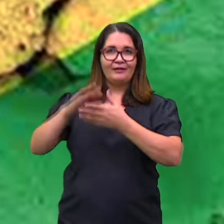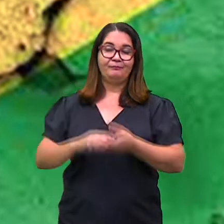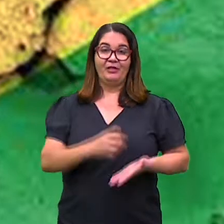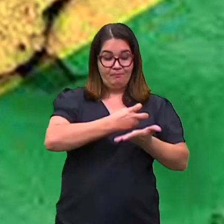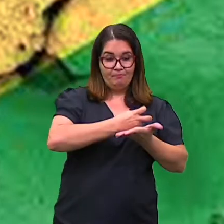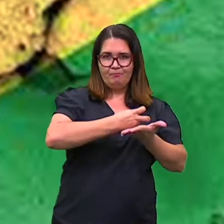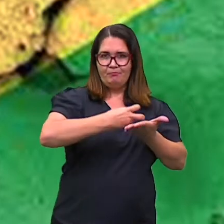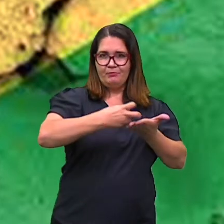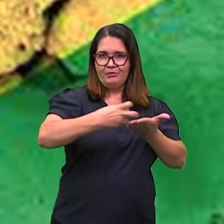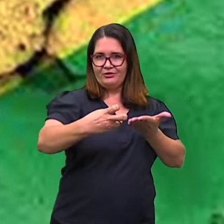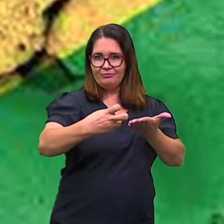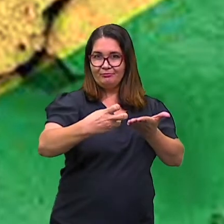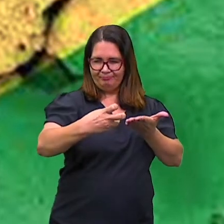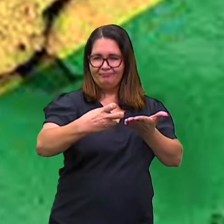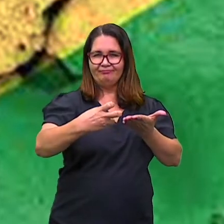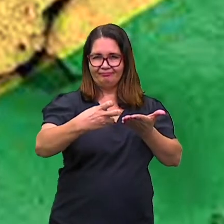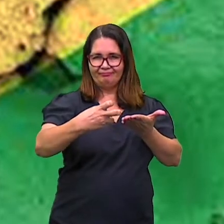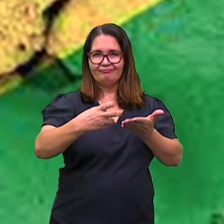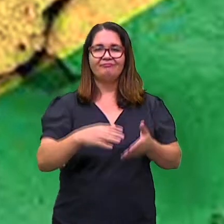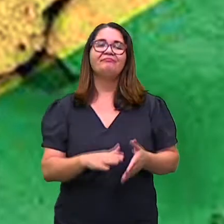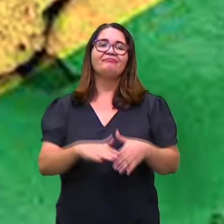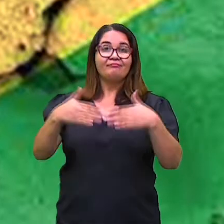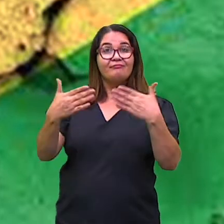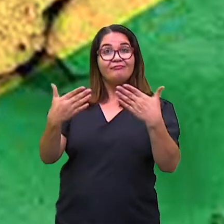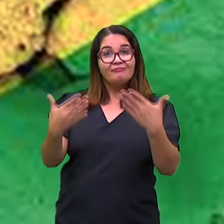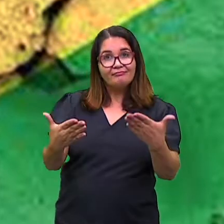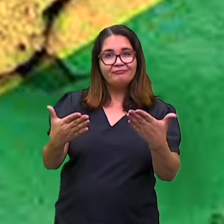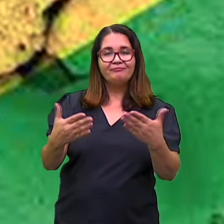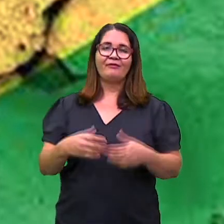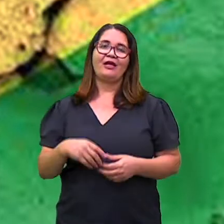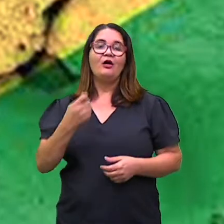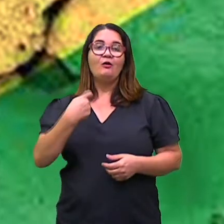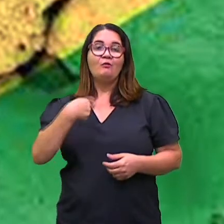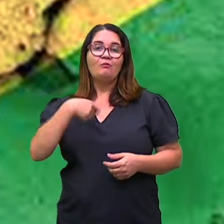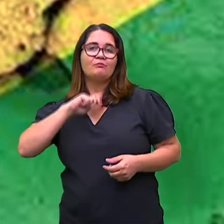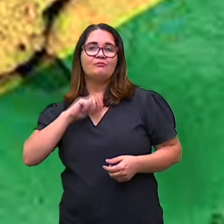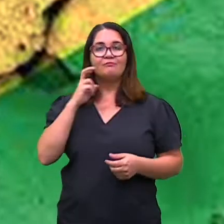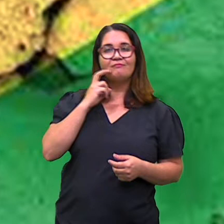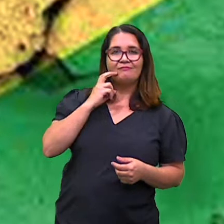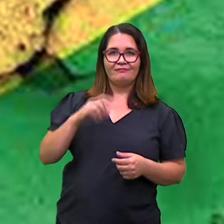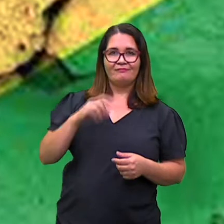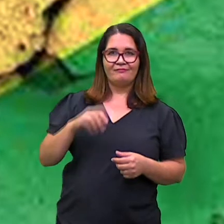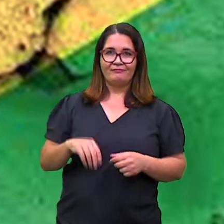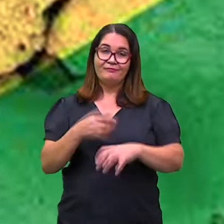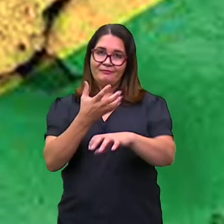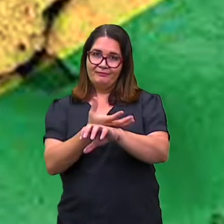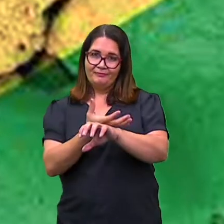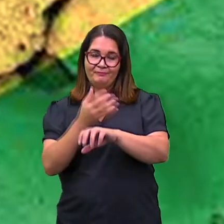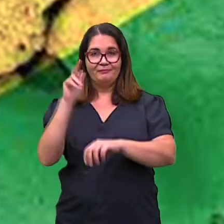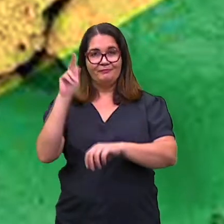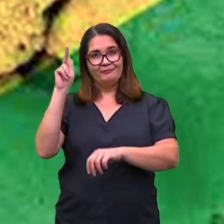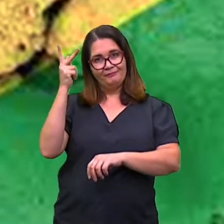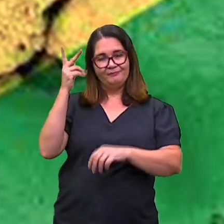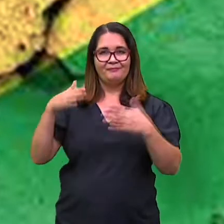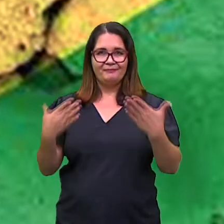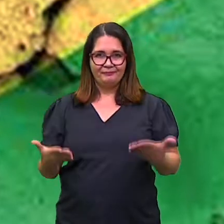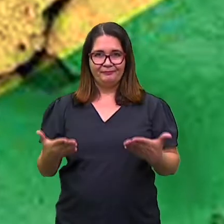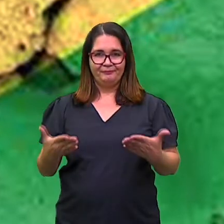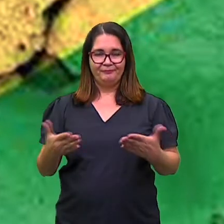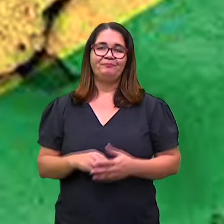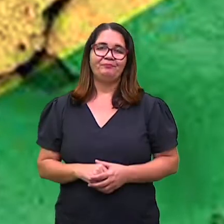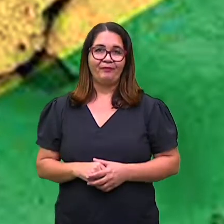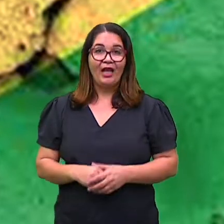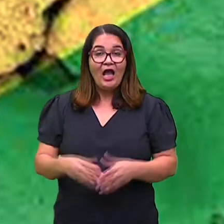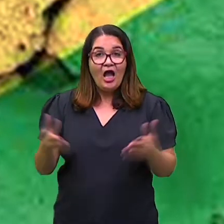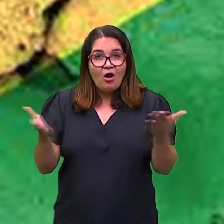impeachment ou impeachment. Sou Jorge Wellington, professor de História. No Brasil,